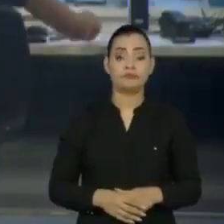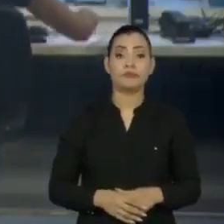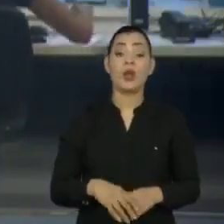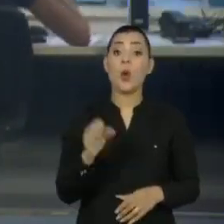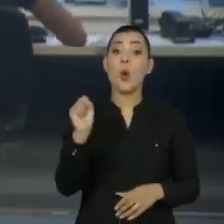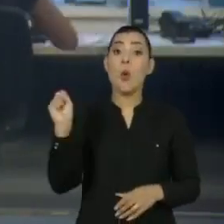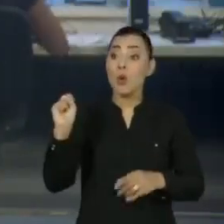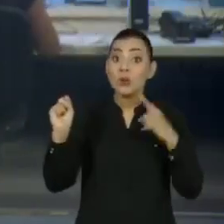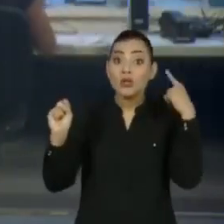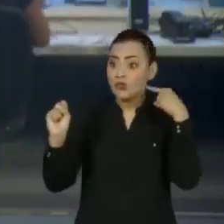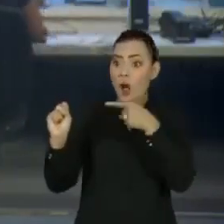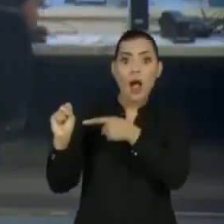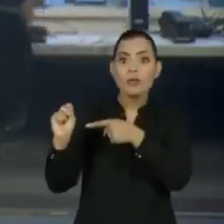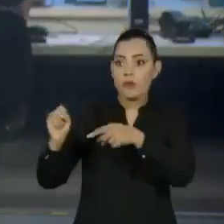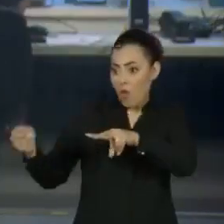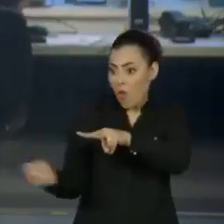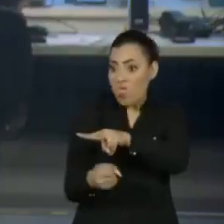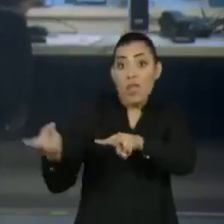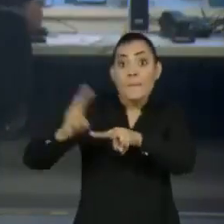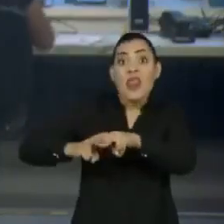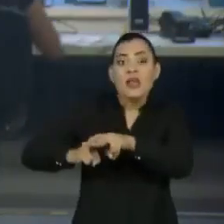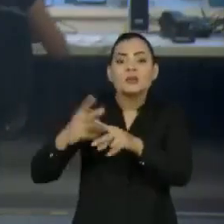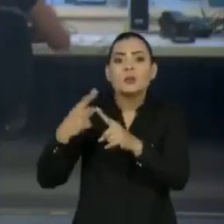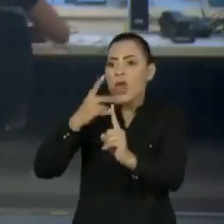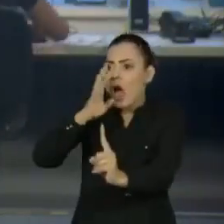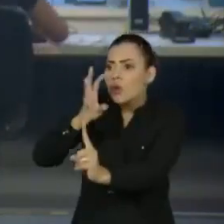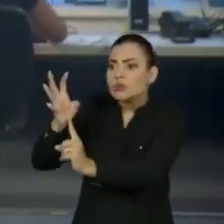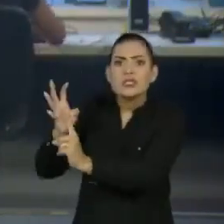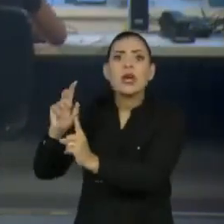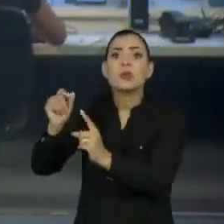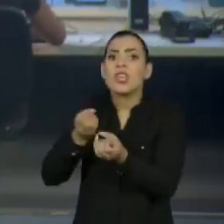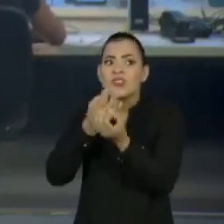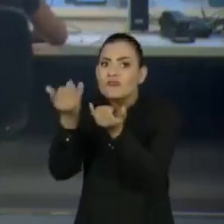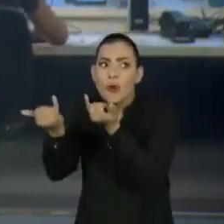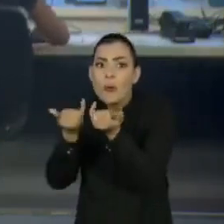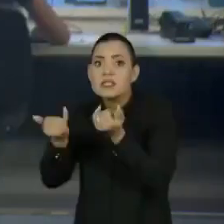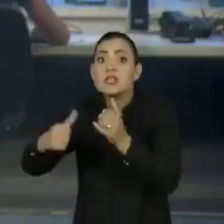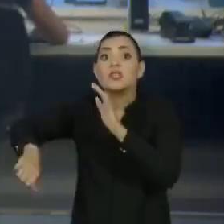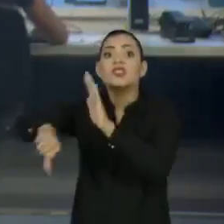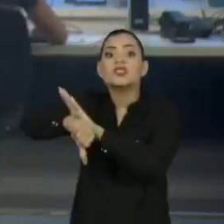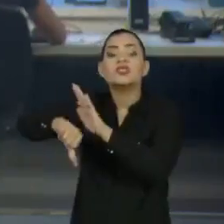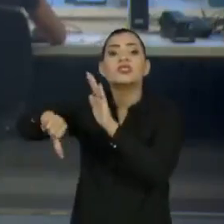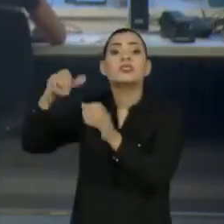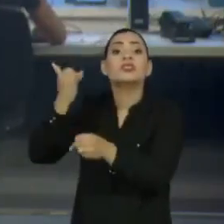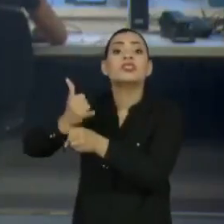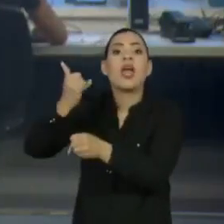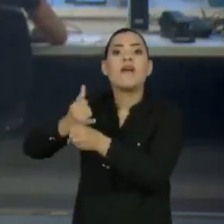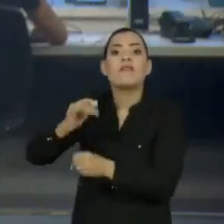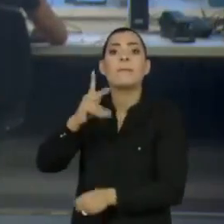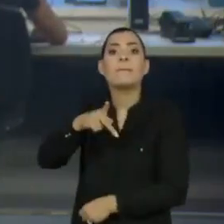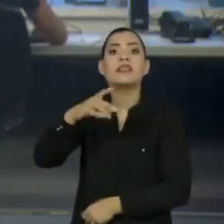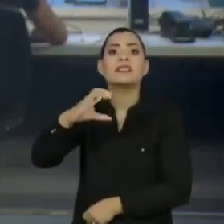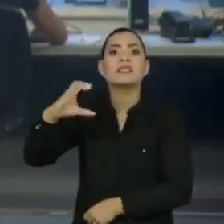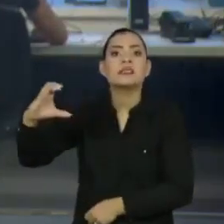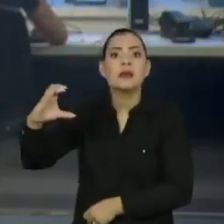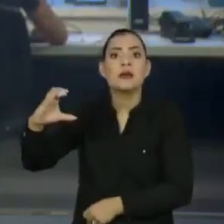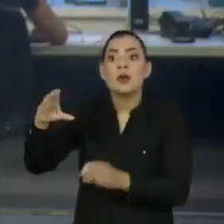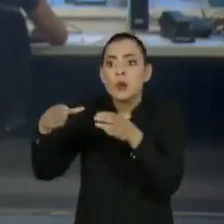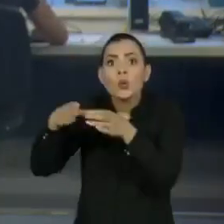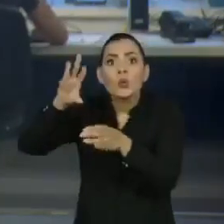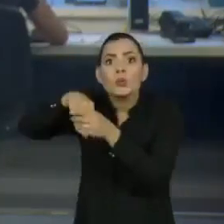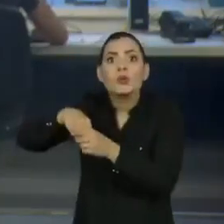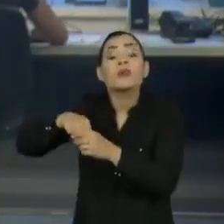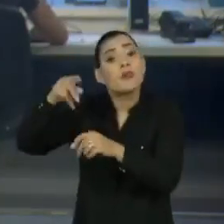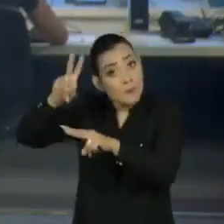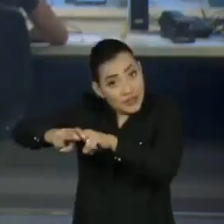8 advogados foram presos hoje, acusados de transmitir informações aos chefes do PCC, facção criminosa que atua